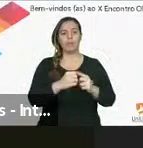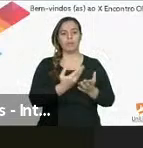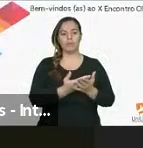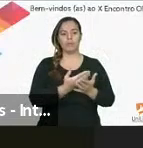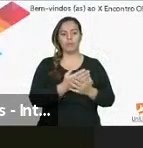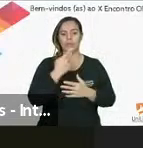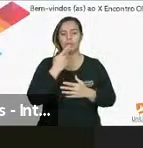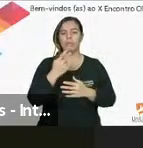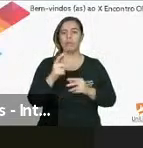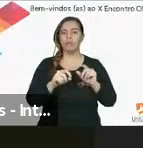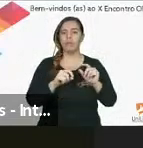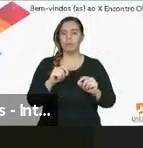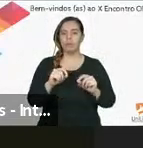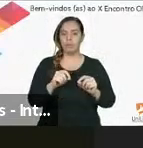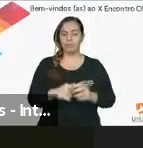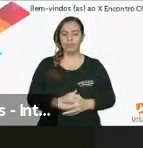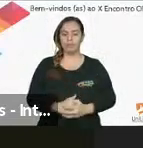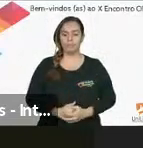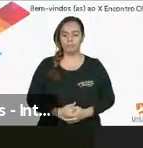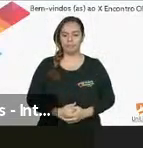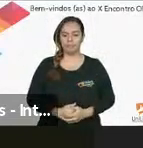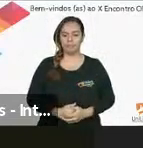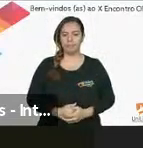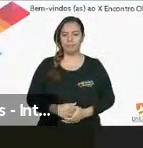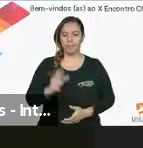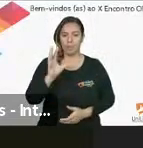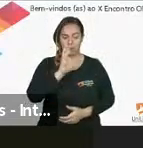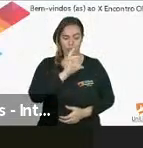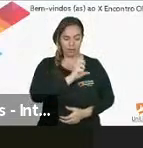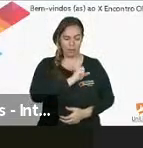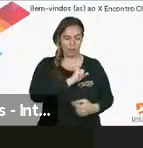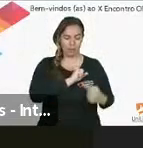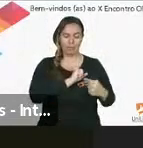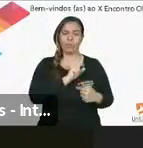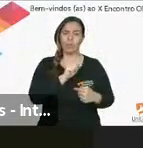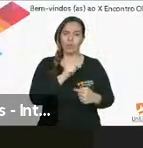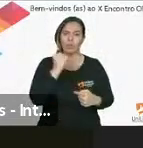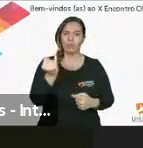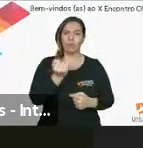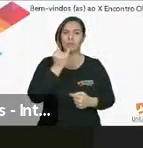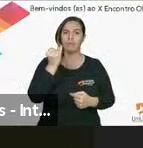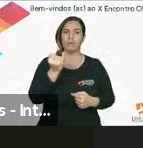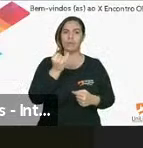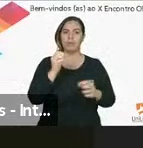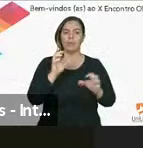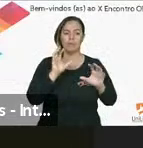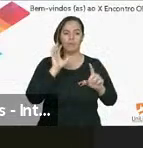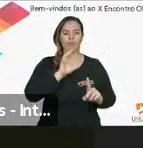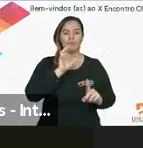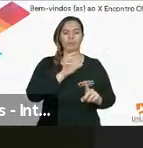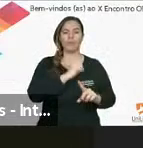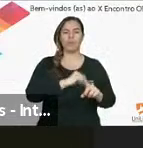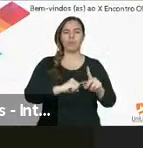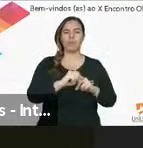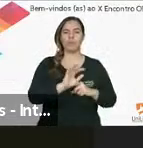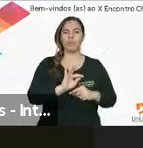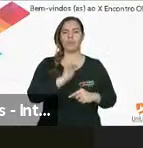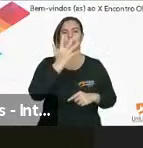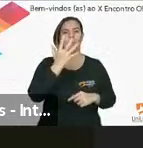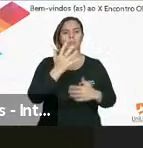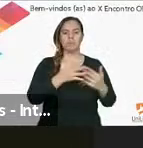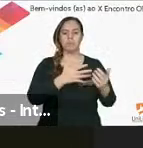diz assim, o amor é fundante para o fenômeno social, qualquer que seja ele.